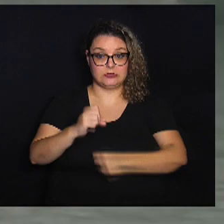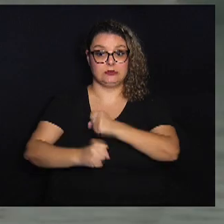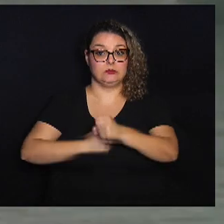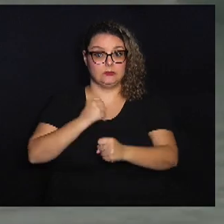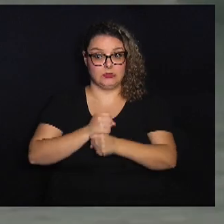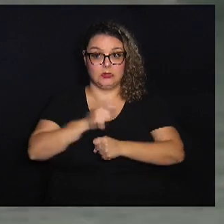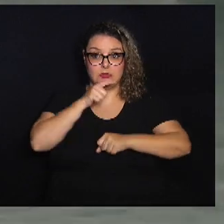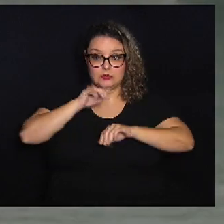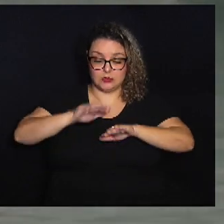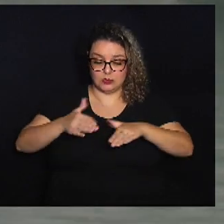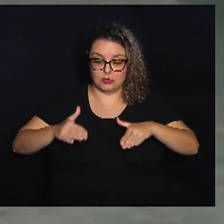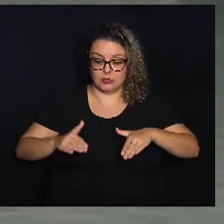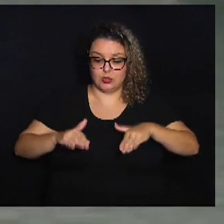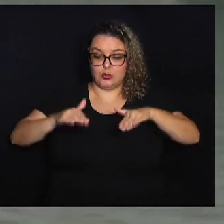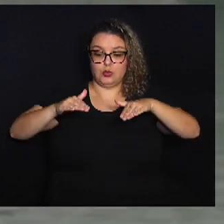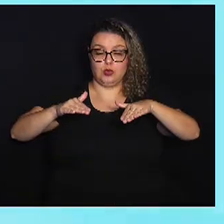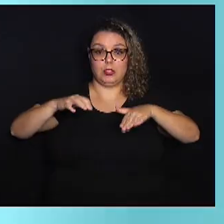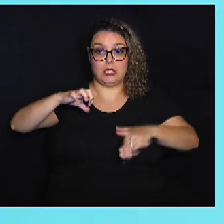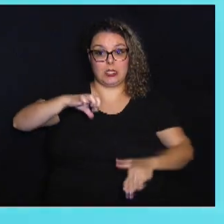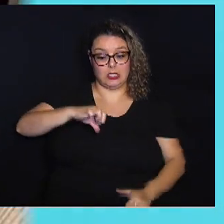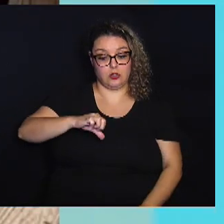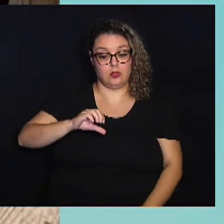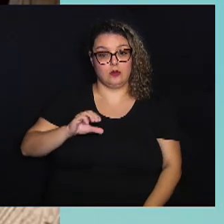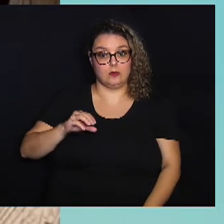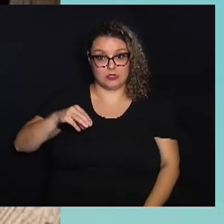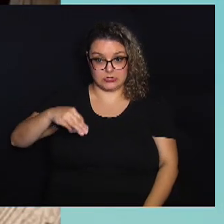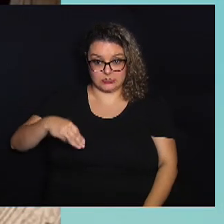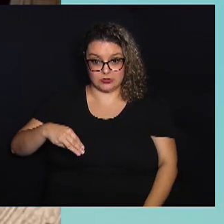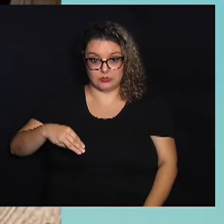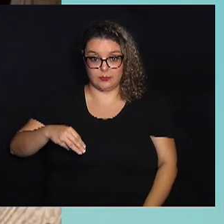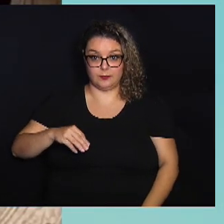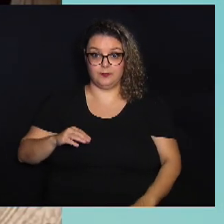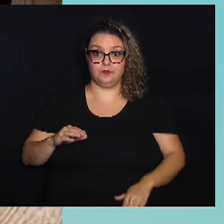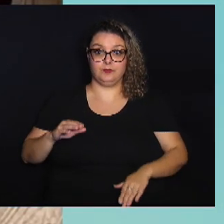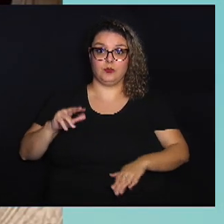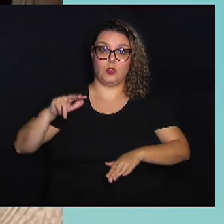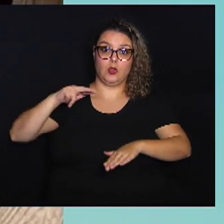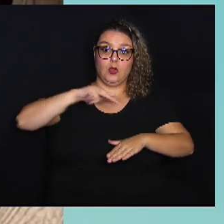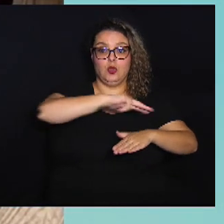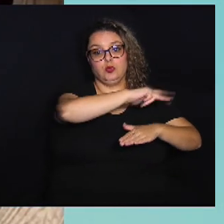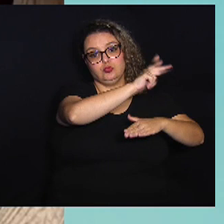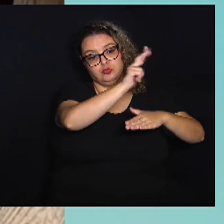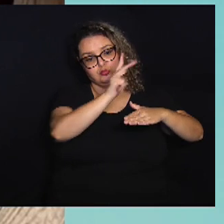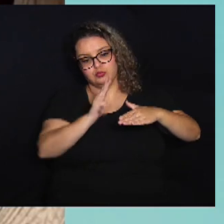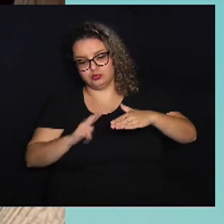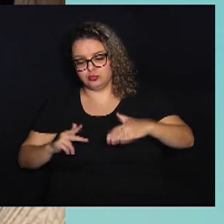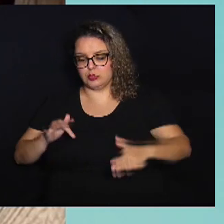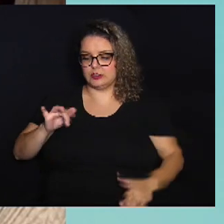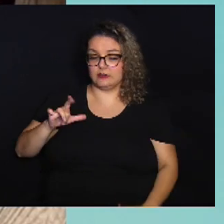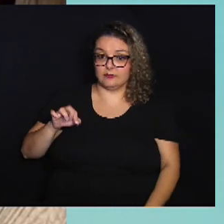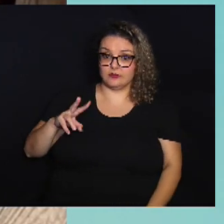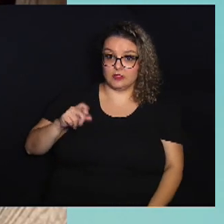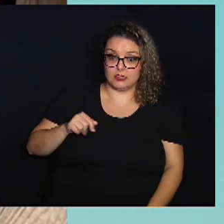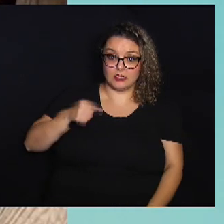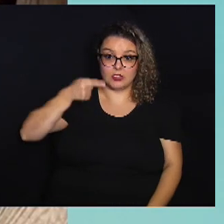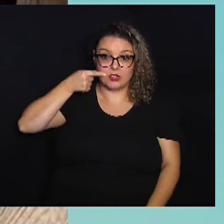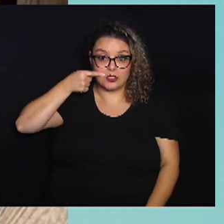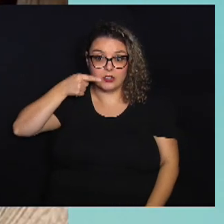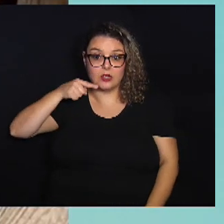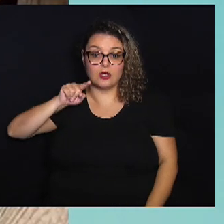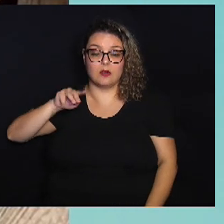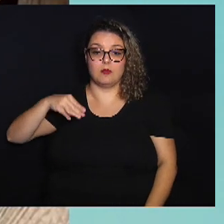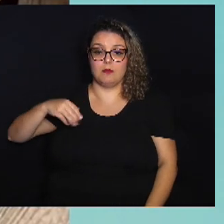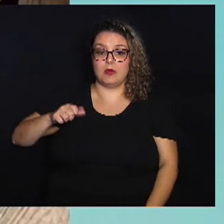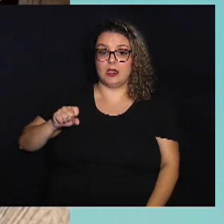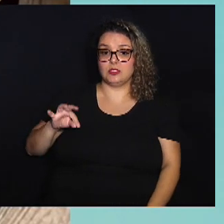mares elevou em 9 centímetros. Um mergulhador descobriu em Venice, na Flórida, uma presa de mastodonte de mais